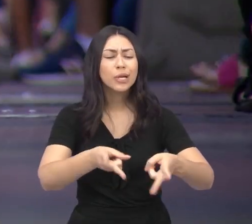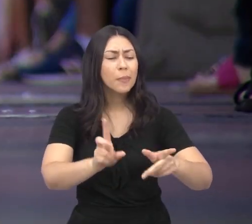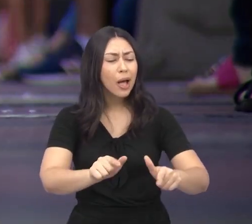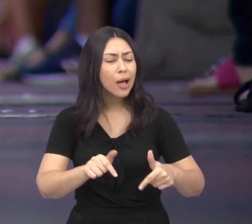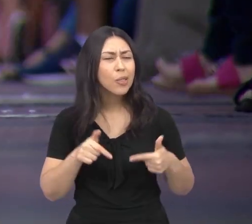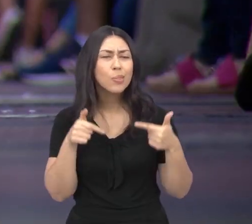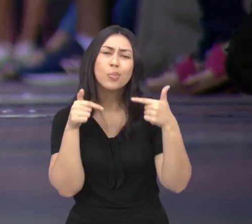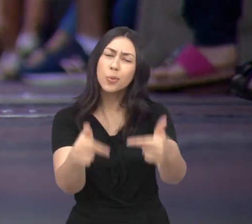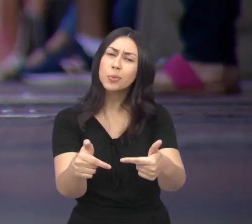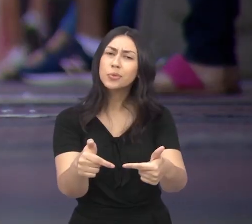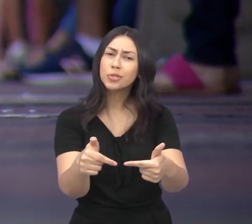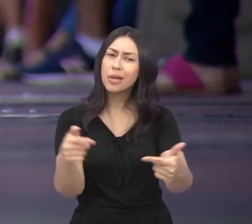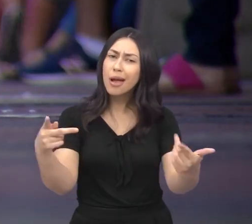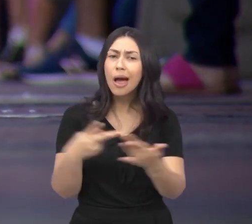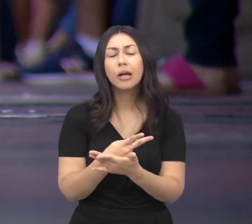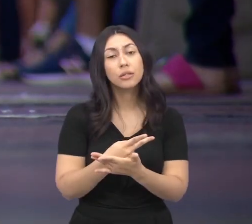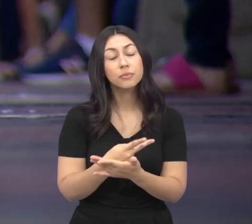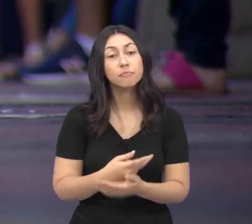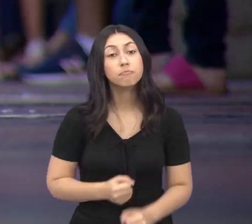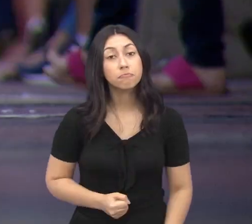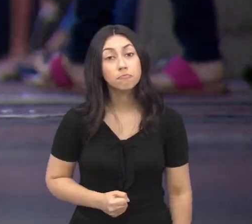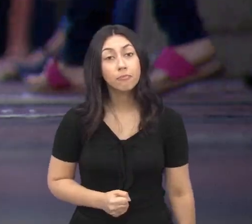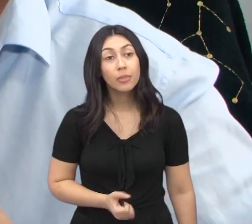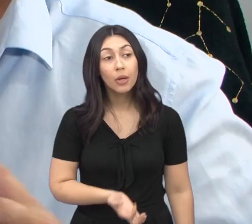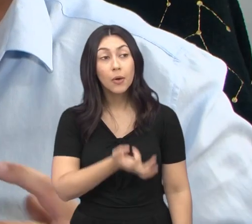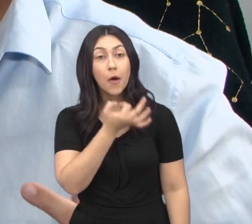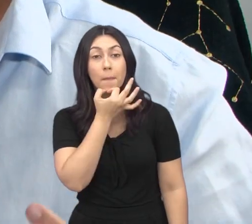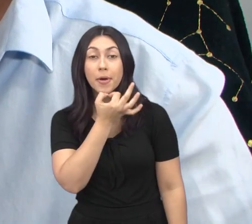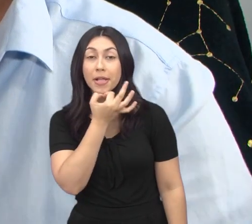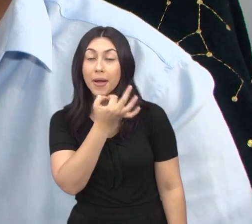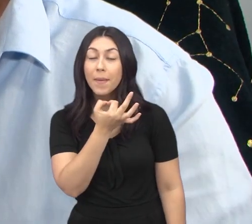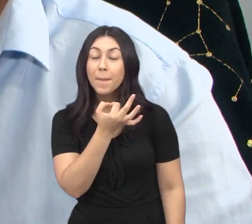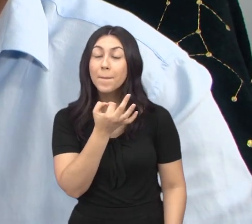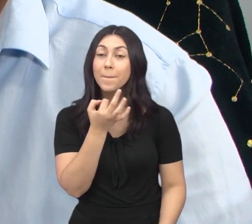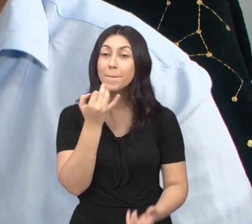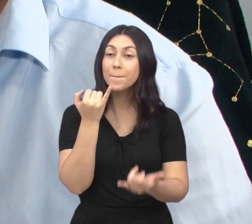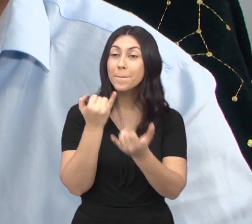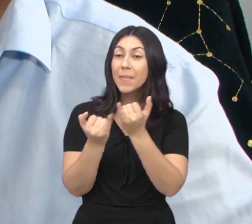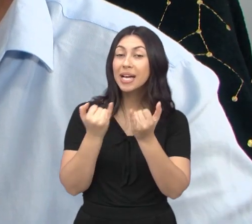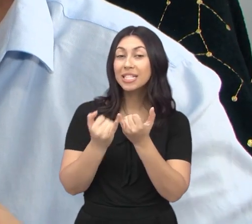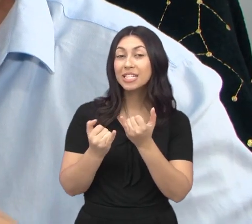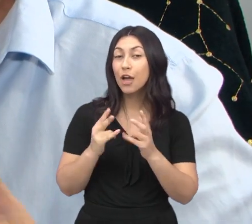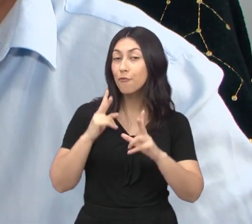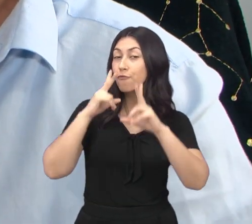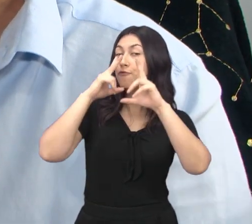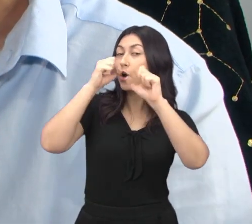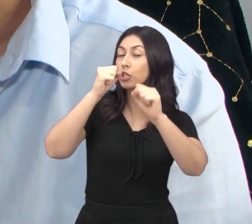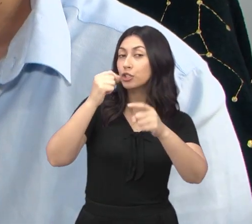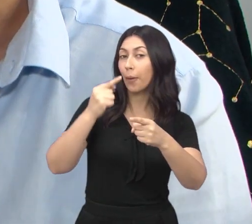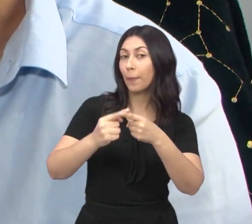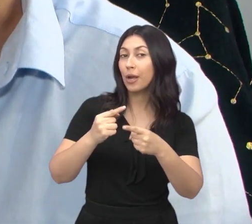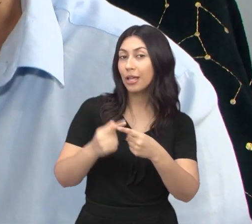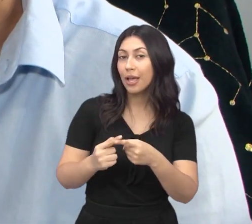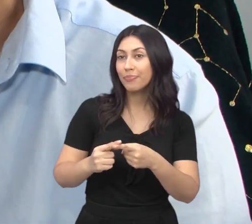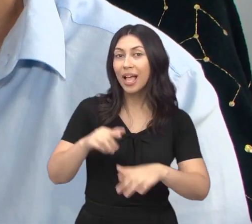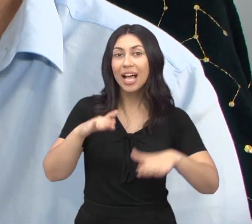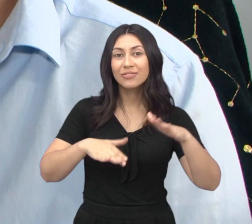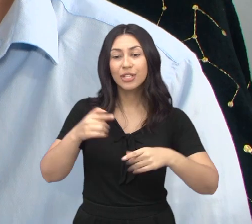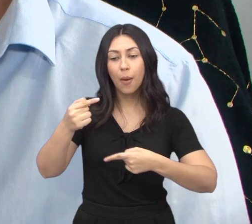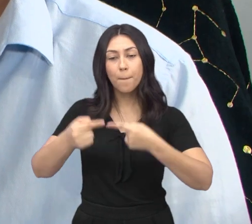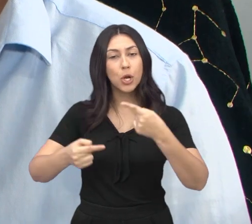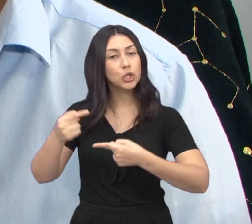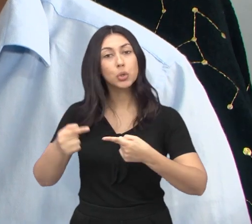tão enraizados na sociedade brasileira. Esse argumento ele aparece muito forte pelo argumento do patrimonialismo. O que significa